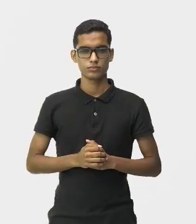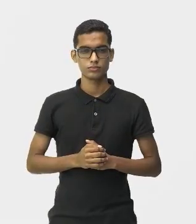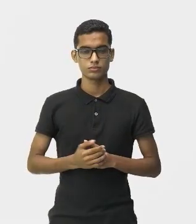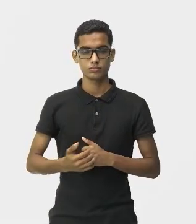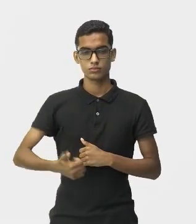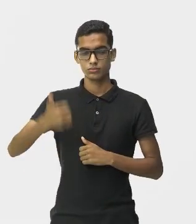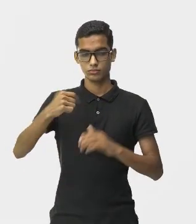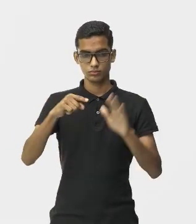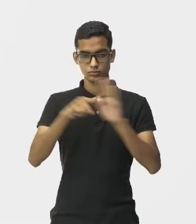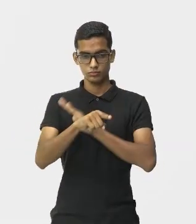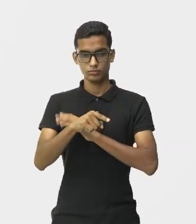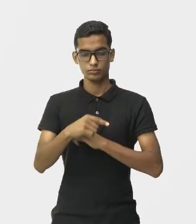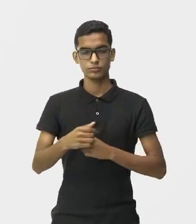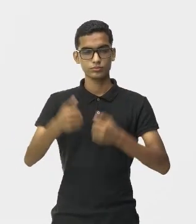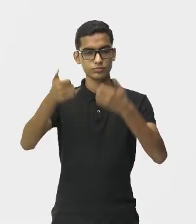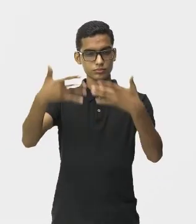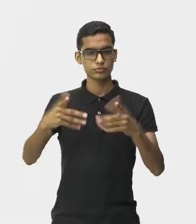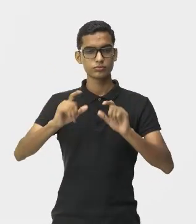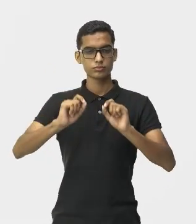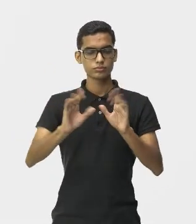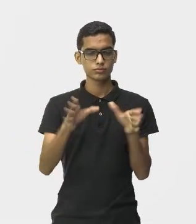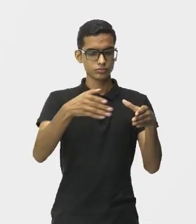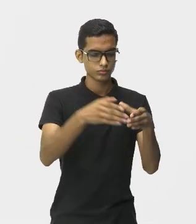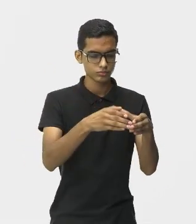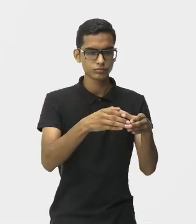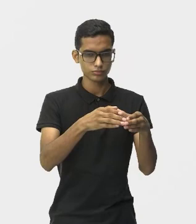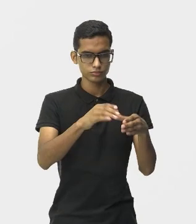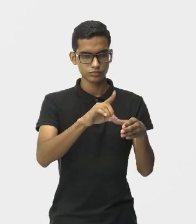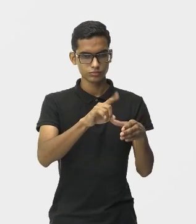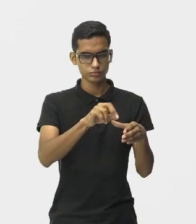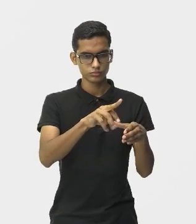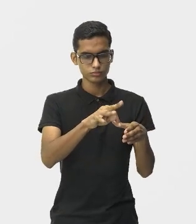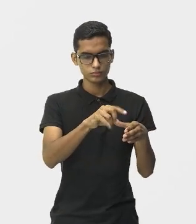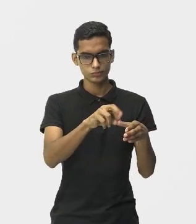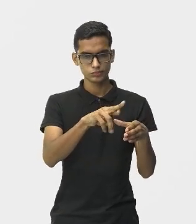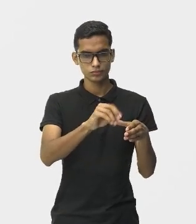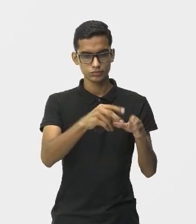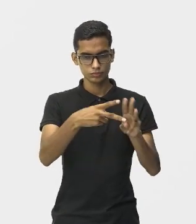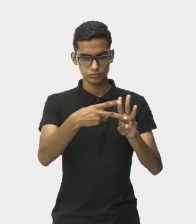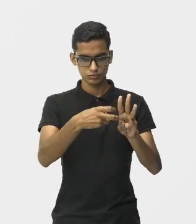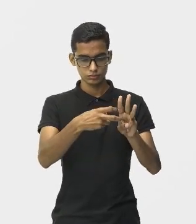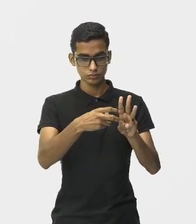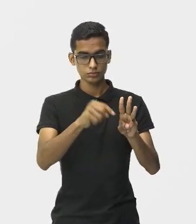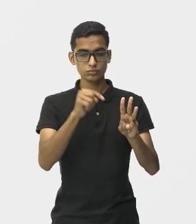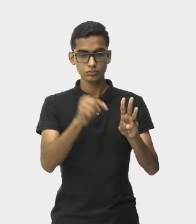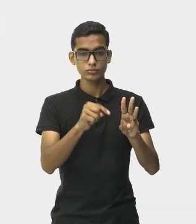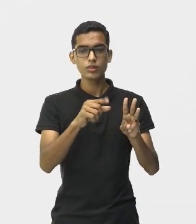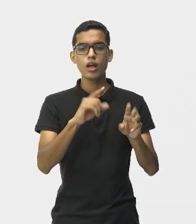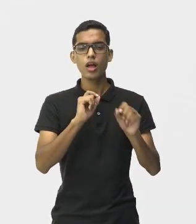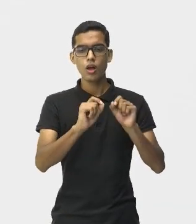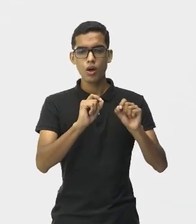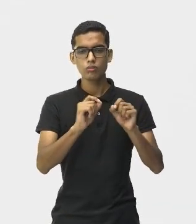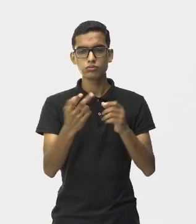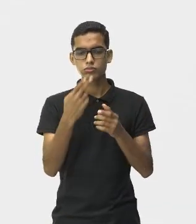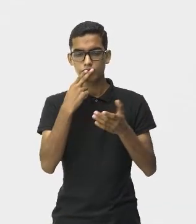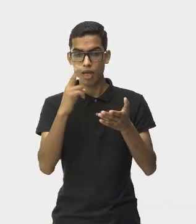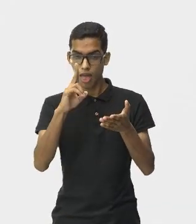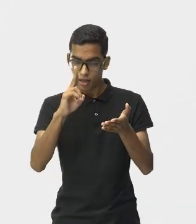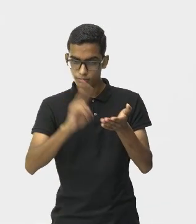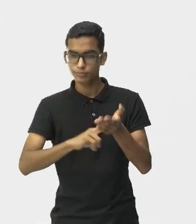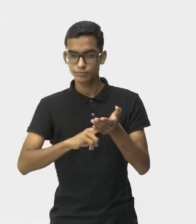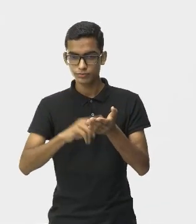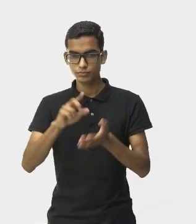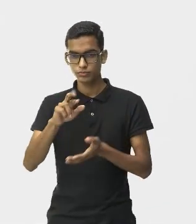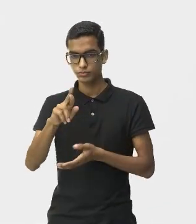Primeira questão fala o seguinte sobre o diretório. O Diretório dos Índios e a Carta Régia de